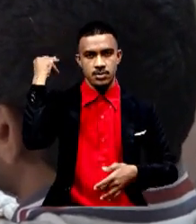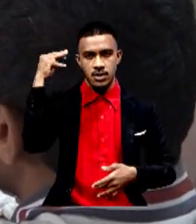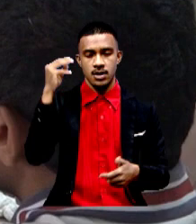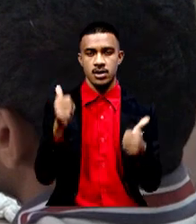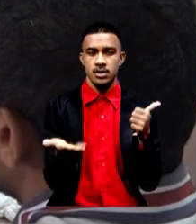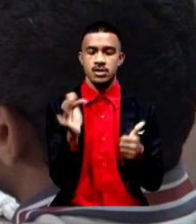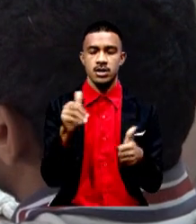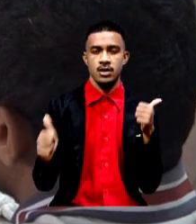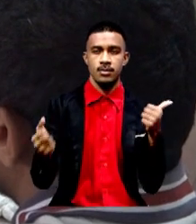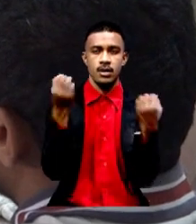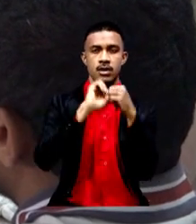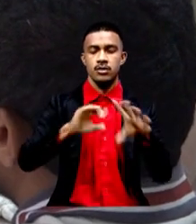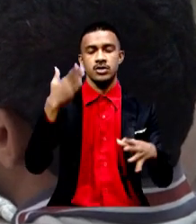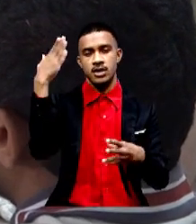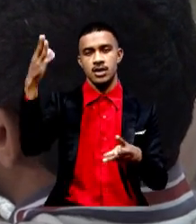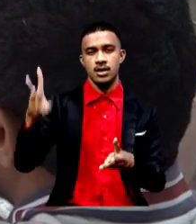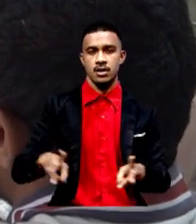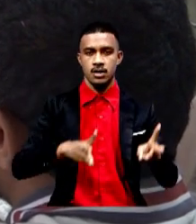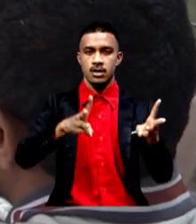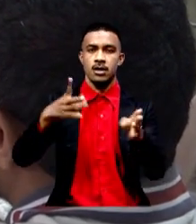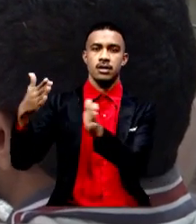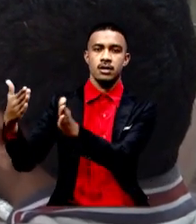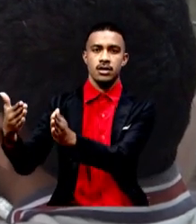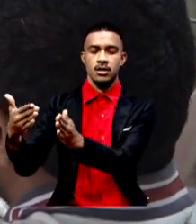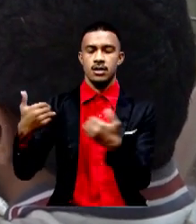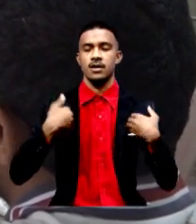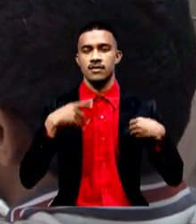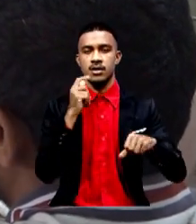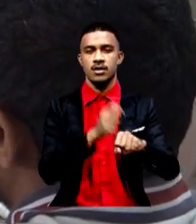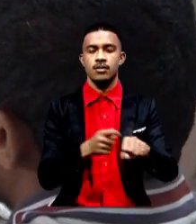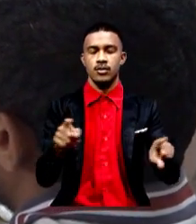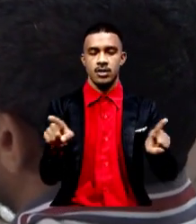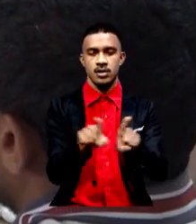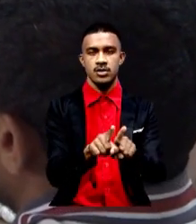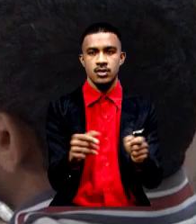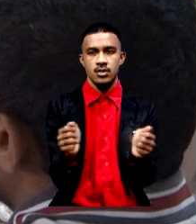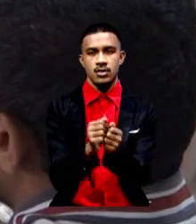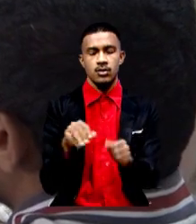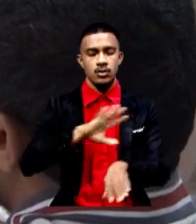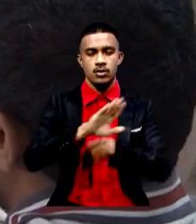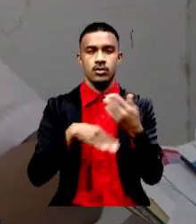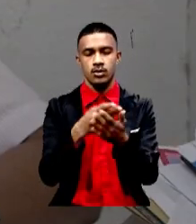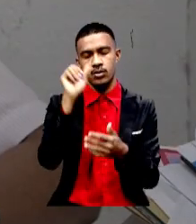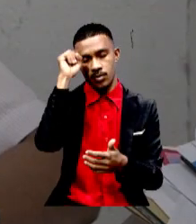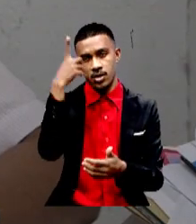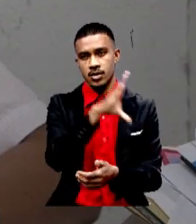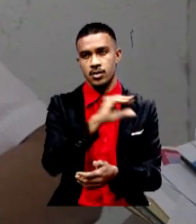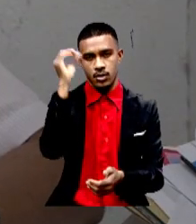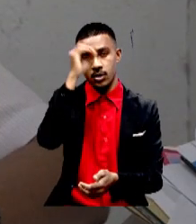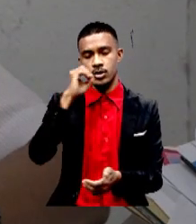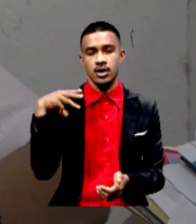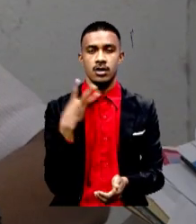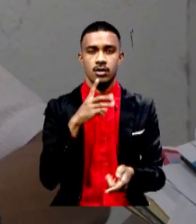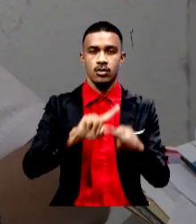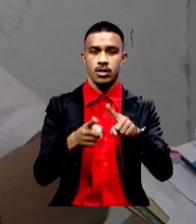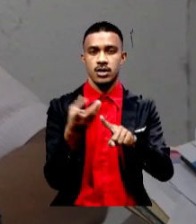ka hela iha dalan ninin i situasaun ida ne ita hotu komprende no observa ka ta itene maluk sira ne